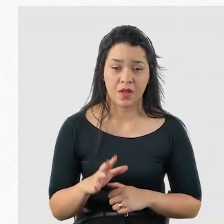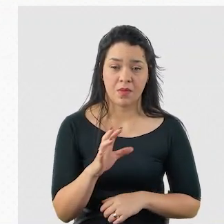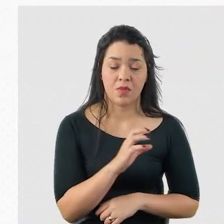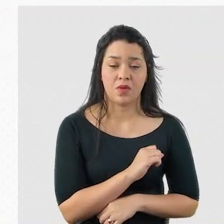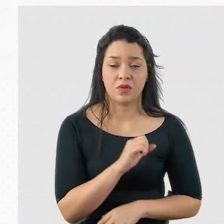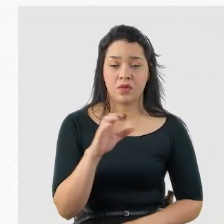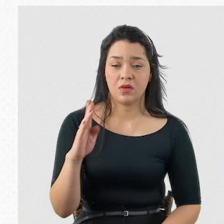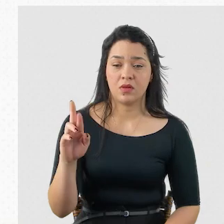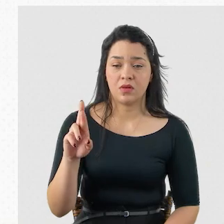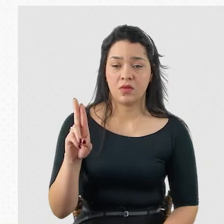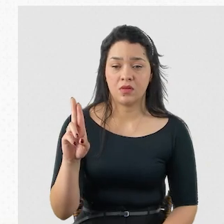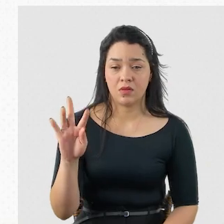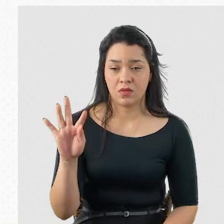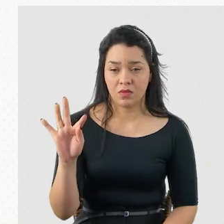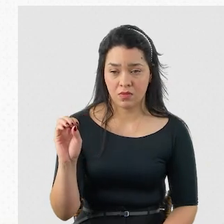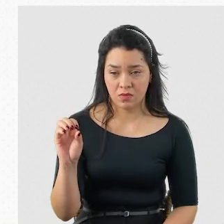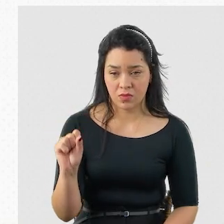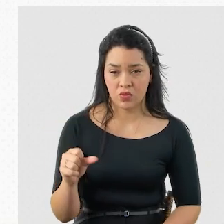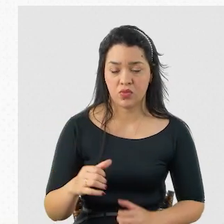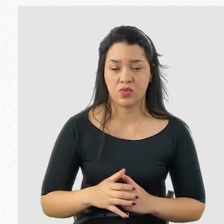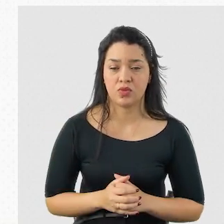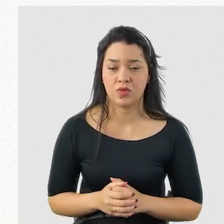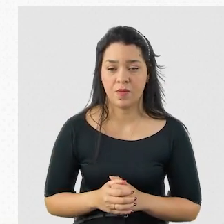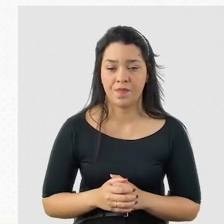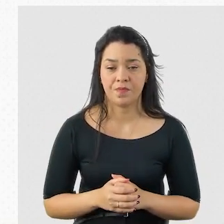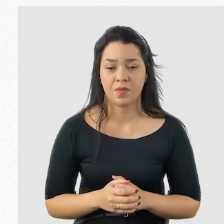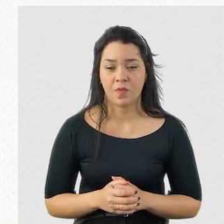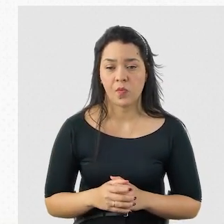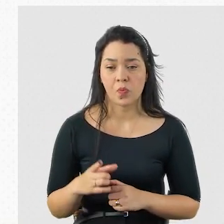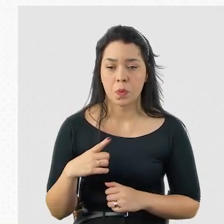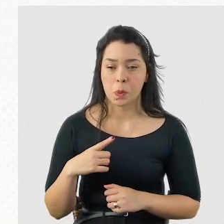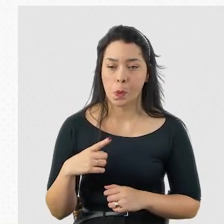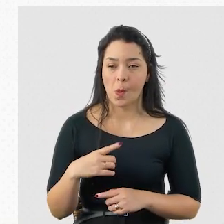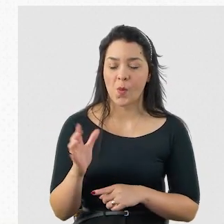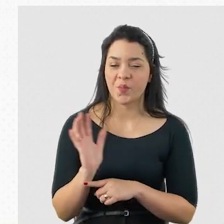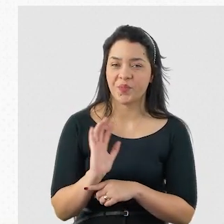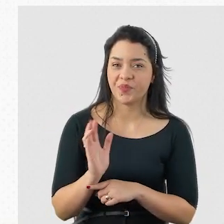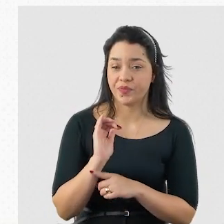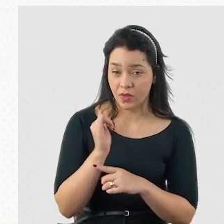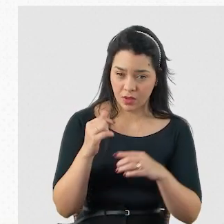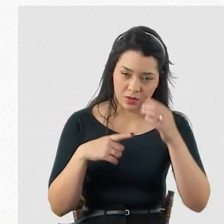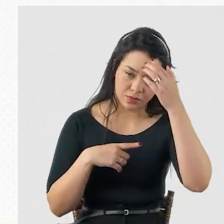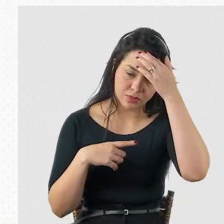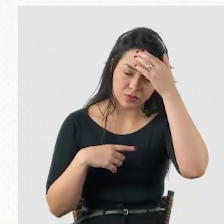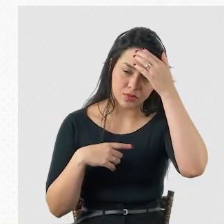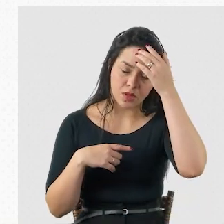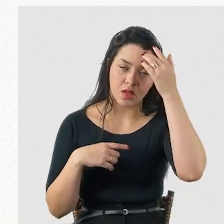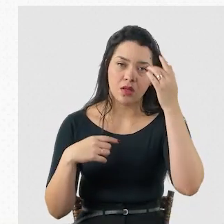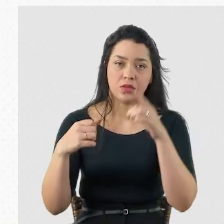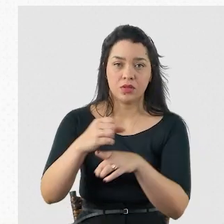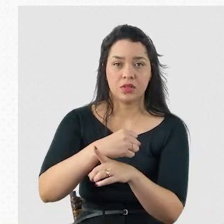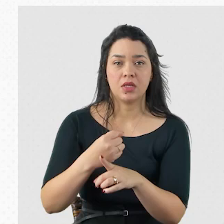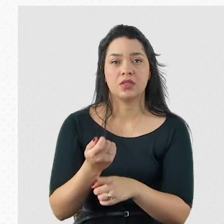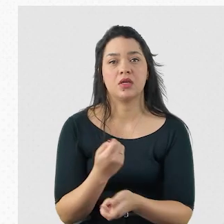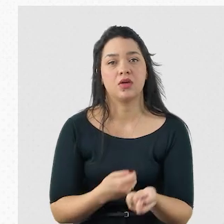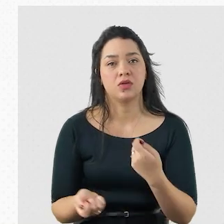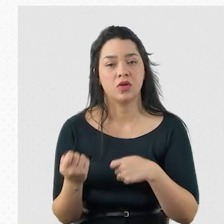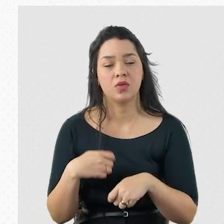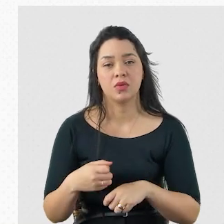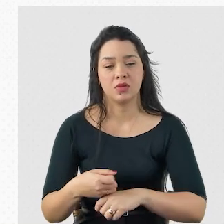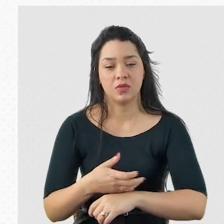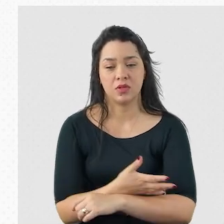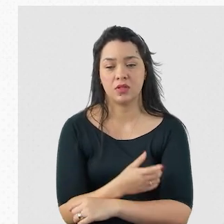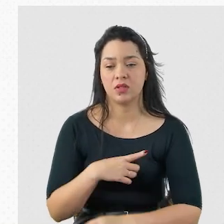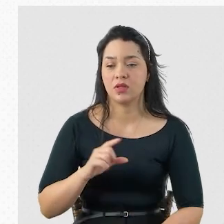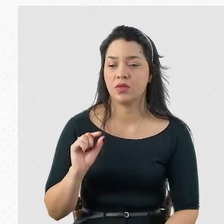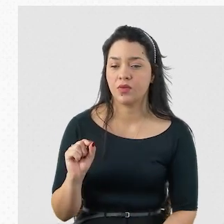Brutos, né, é um filme mexicano que apresenta a narrativa entrelaçada com tensões sociais e econômicas em uma sociedade